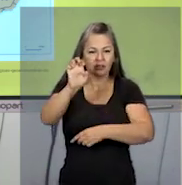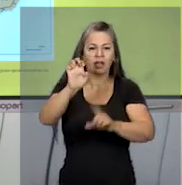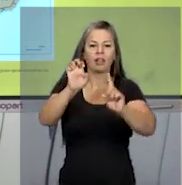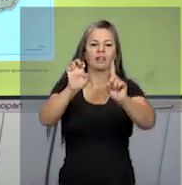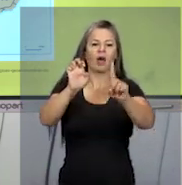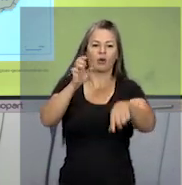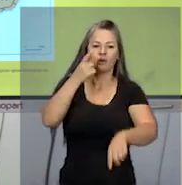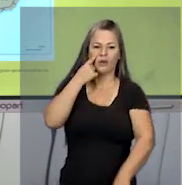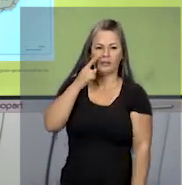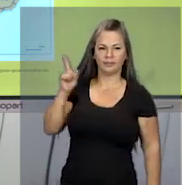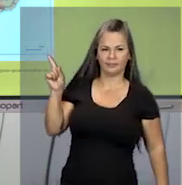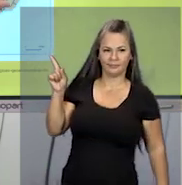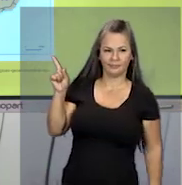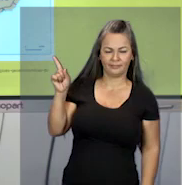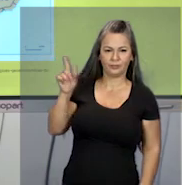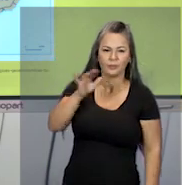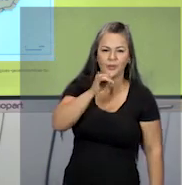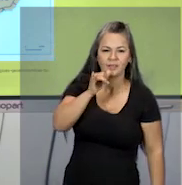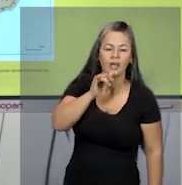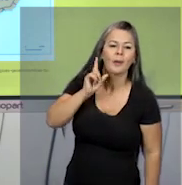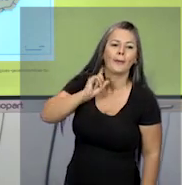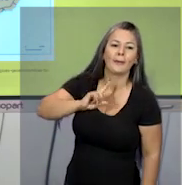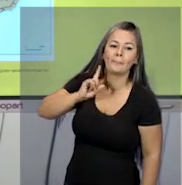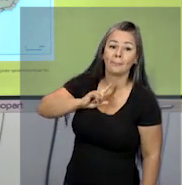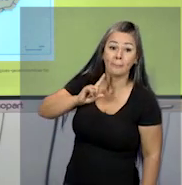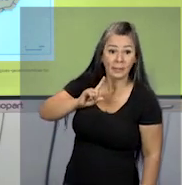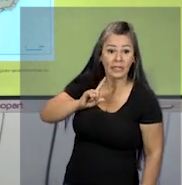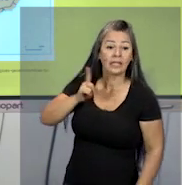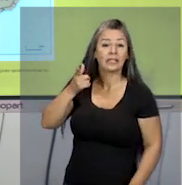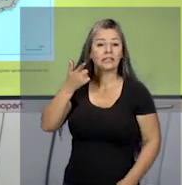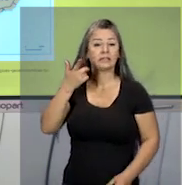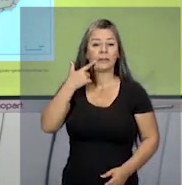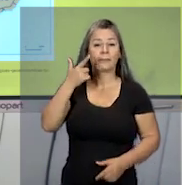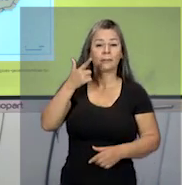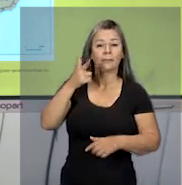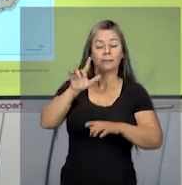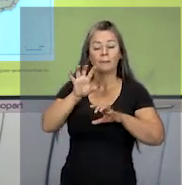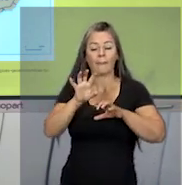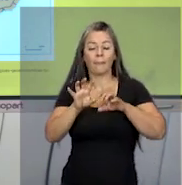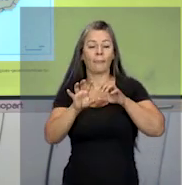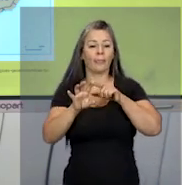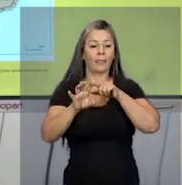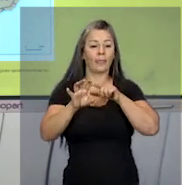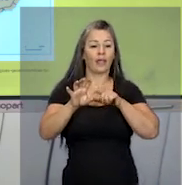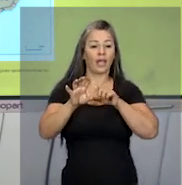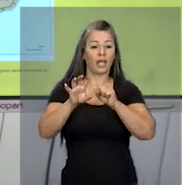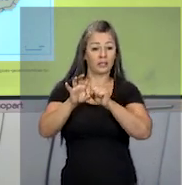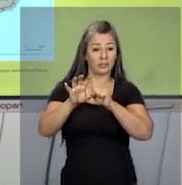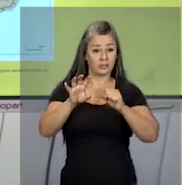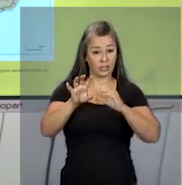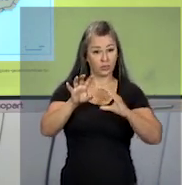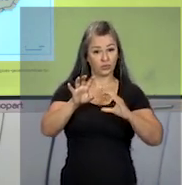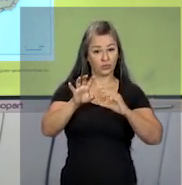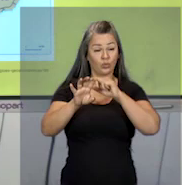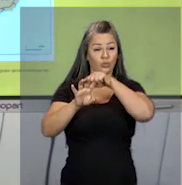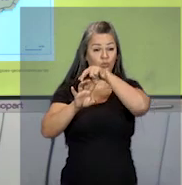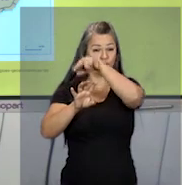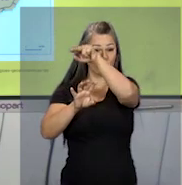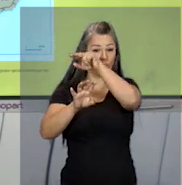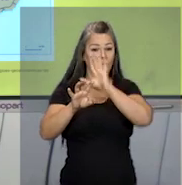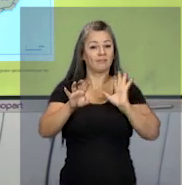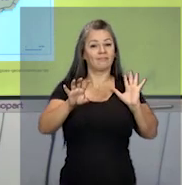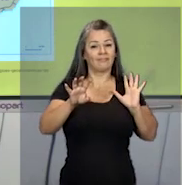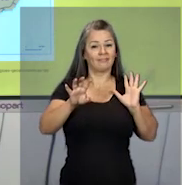Por exemplo, Minas Gerais, tem uma parte que é no Nordeste e outra no Centro-Sul. Você tem Mato Grosso,